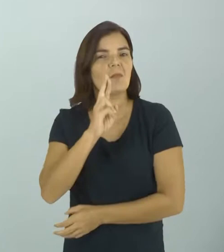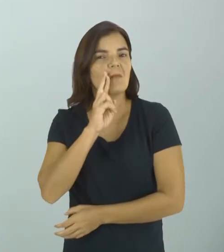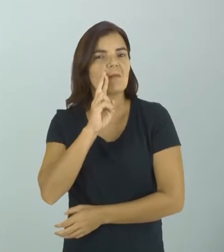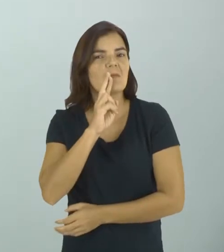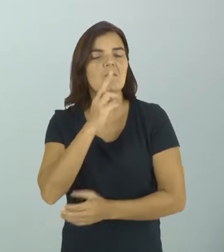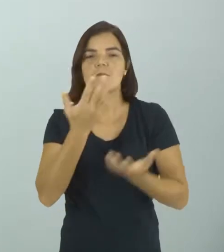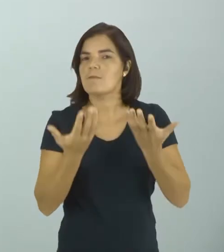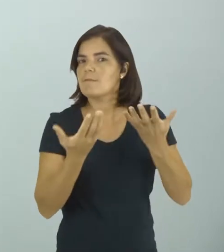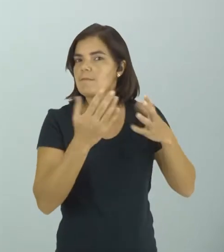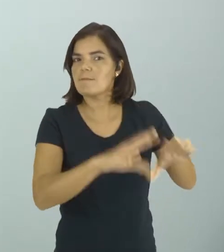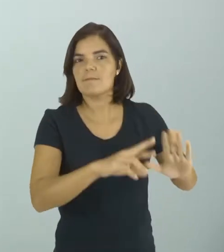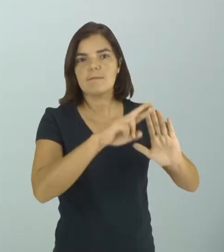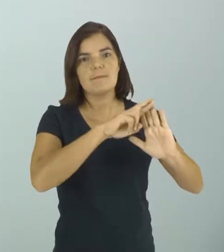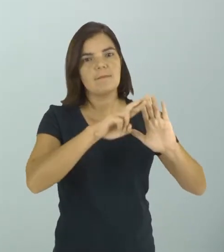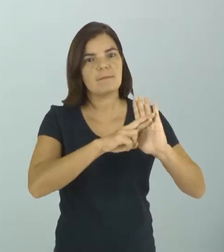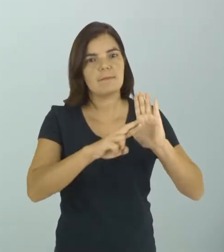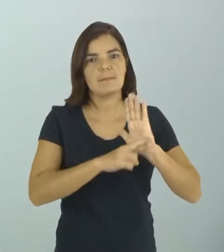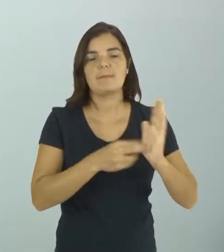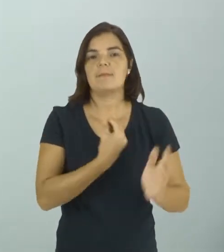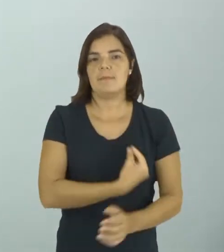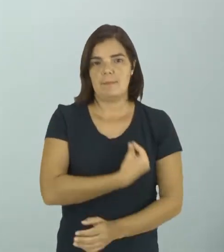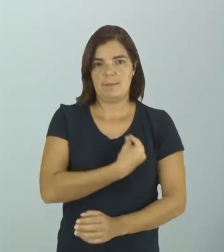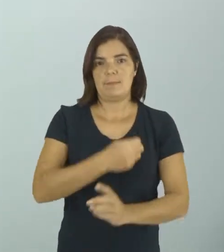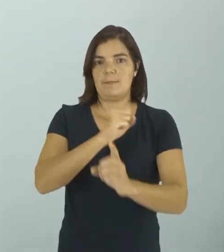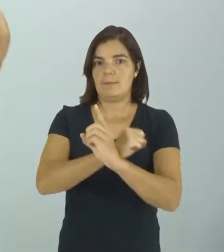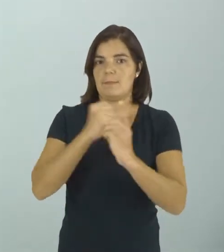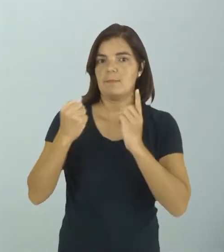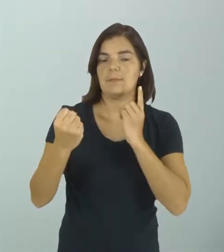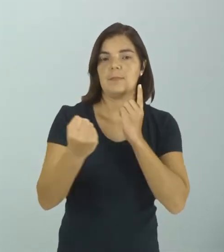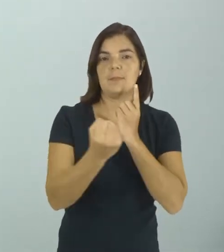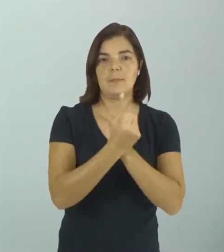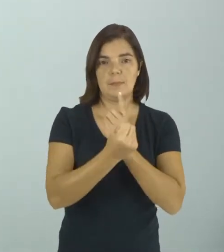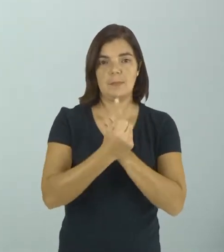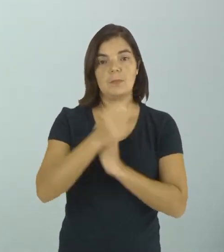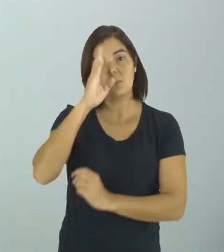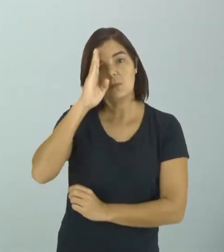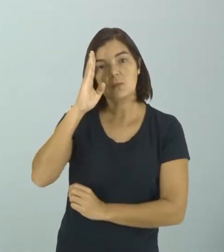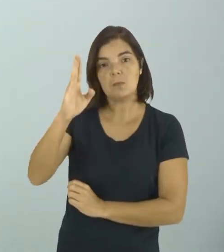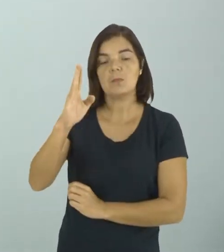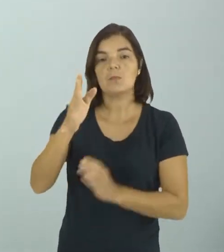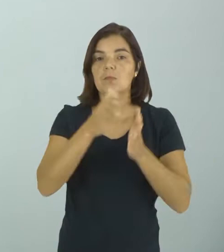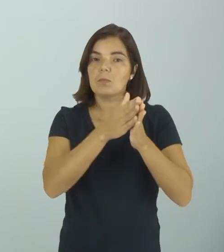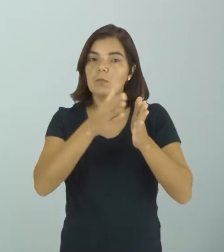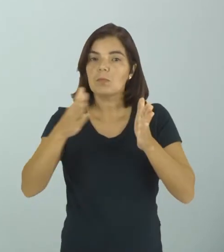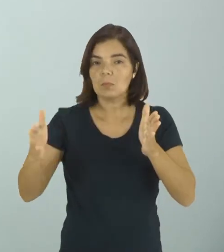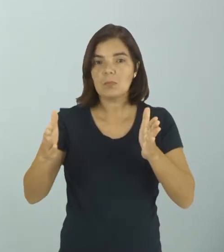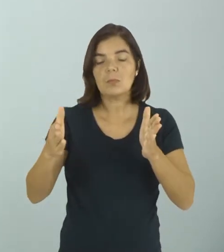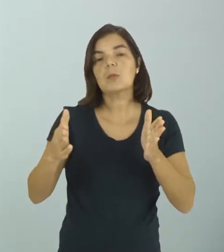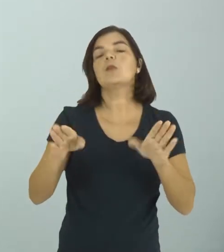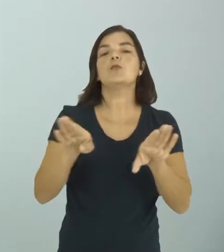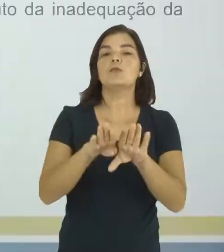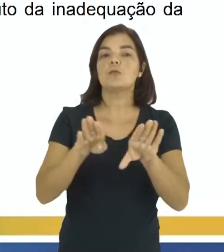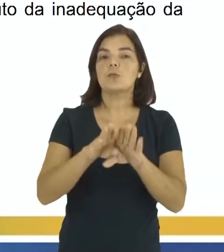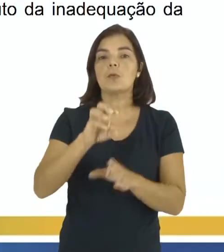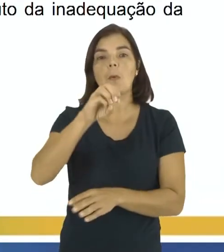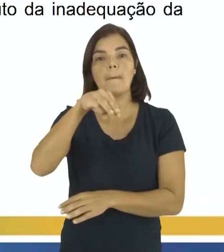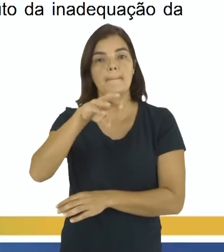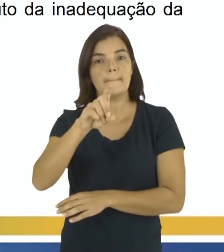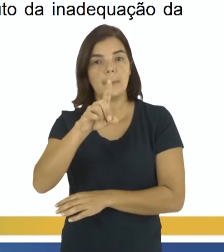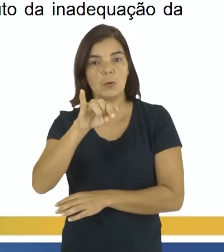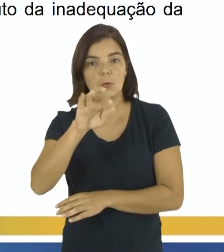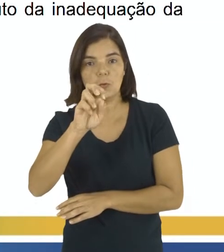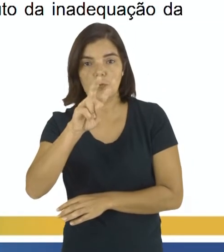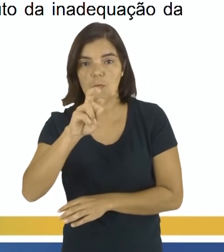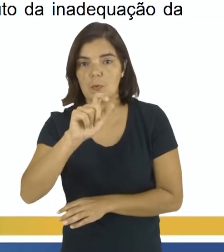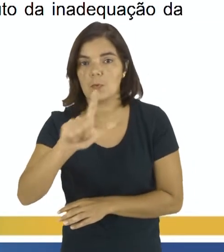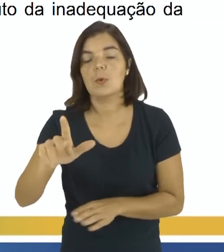contra aqueles que estavam presentes na sociedade, principalmente no período medieval. As reformas